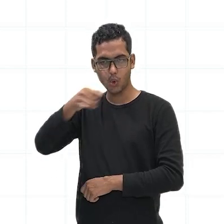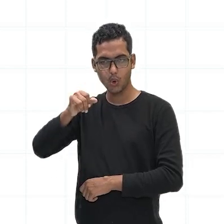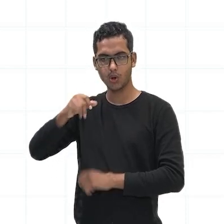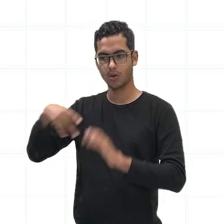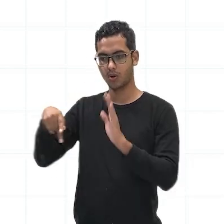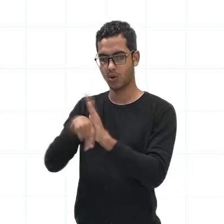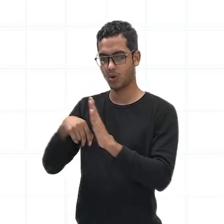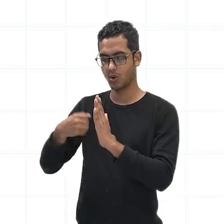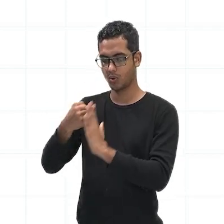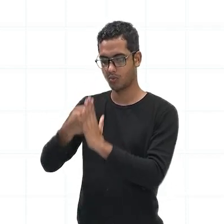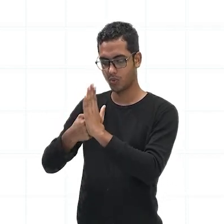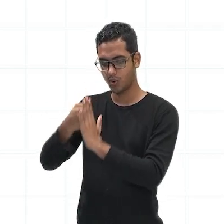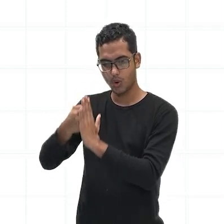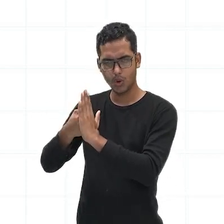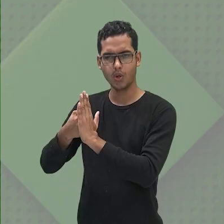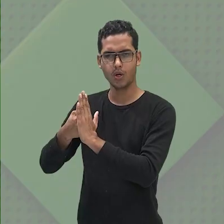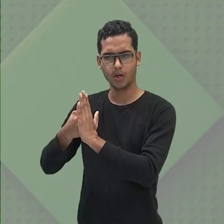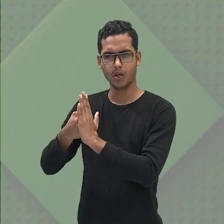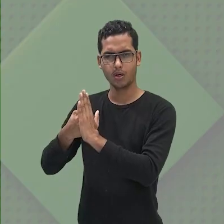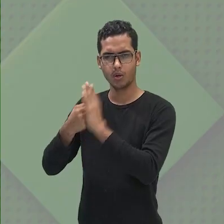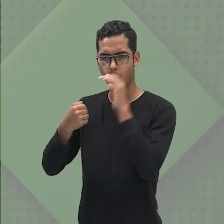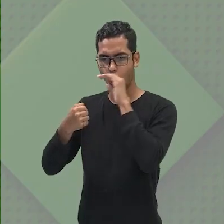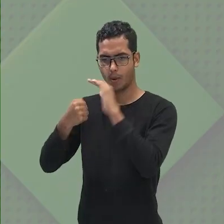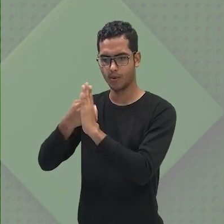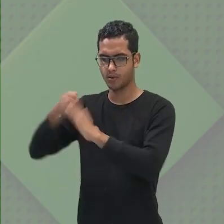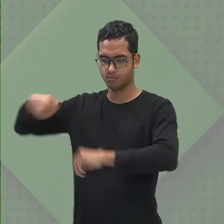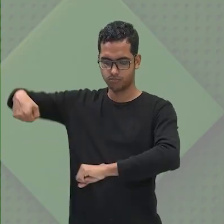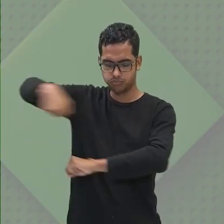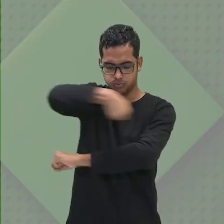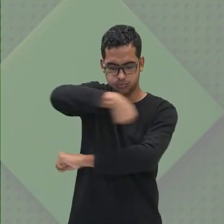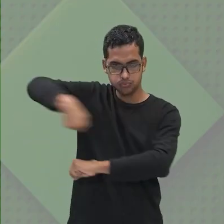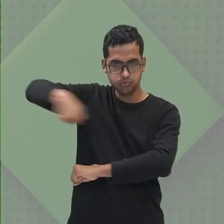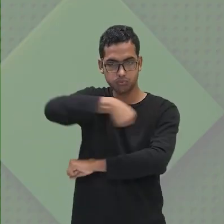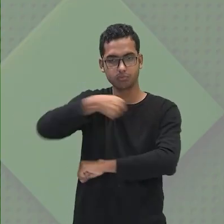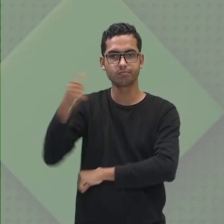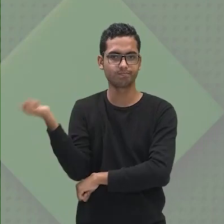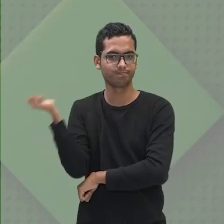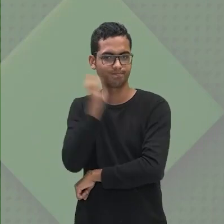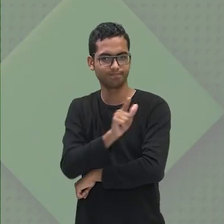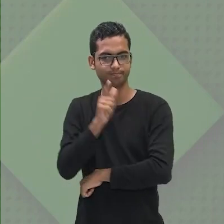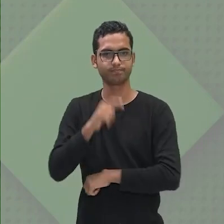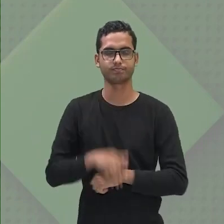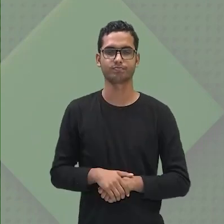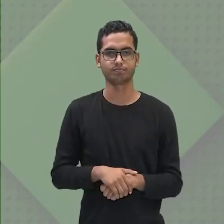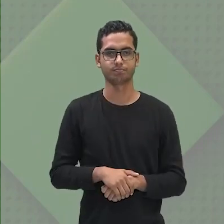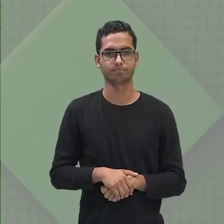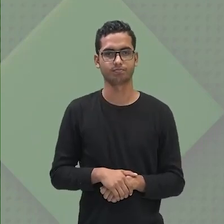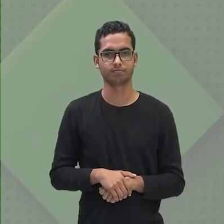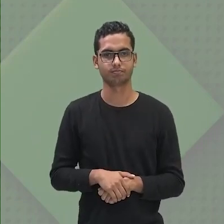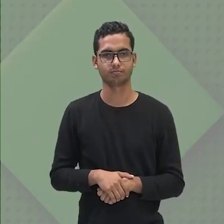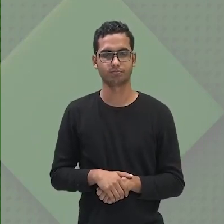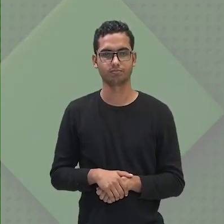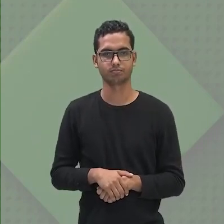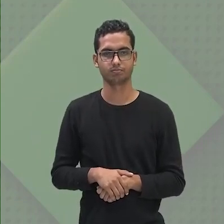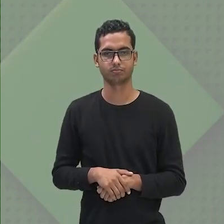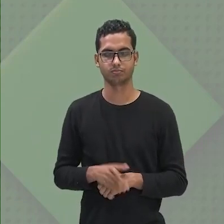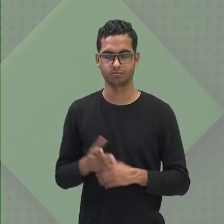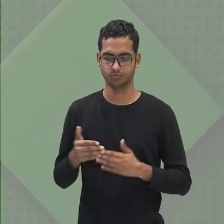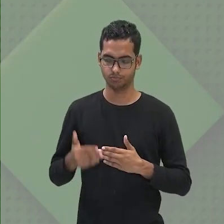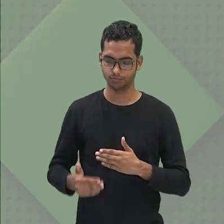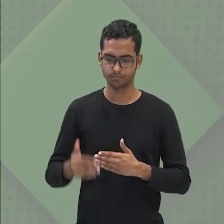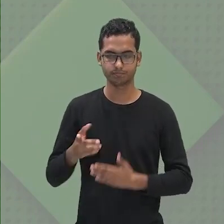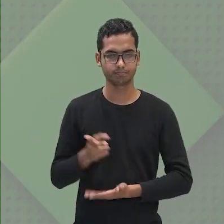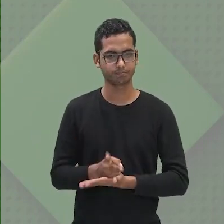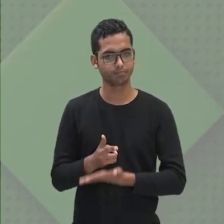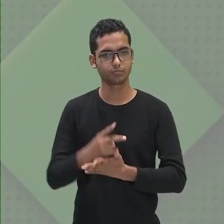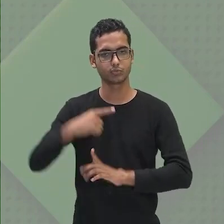exemplo que a gente visualiza, a energia térmica, ok? Muito bem. E a gente continua falando aí sobre os tipos de